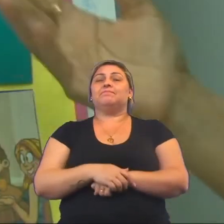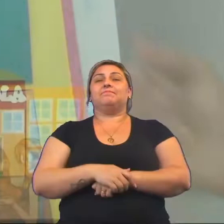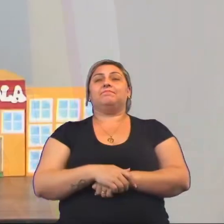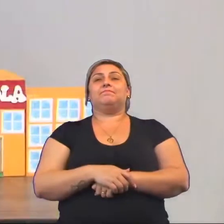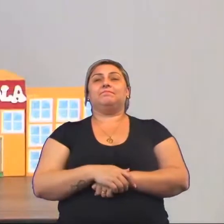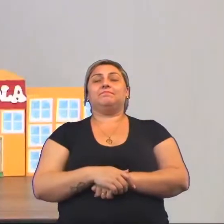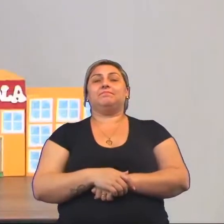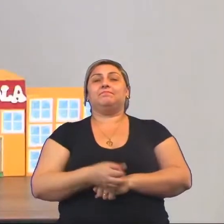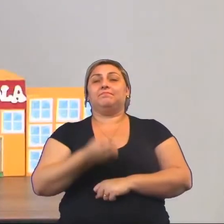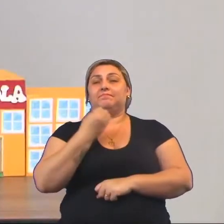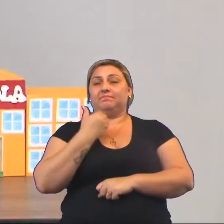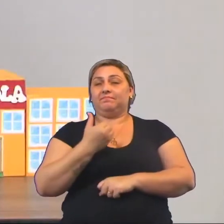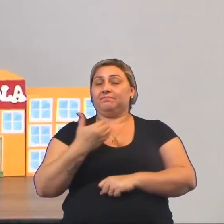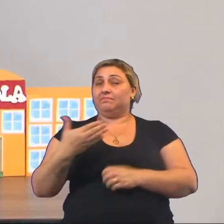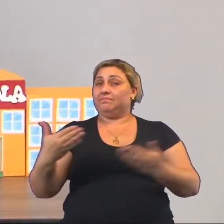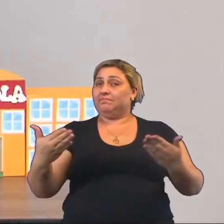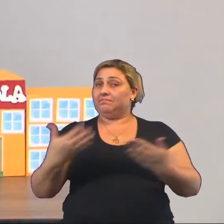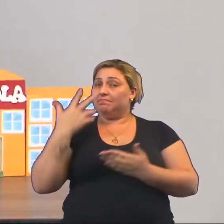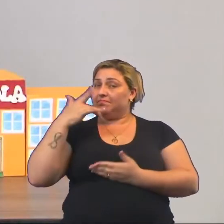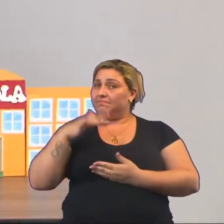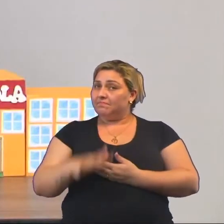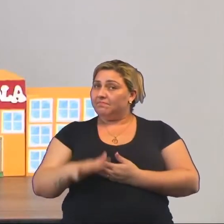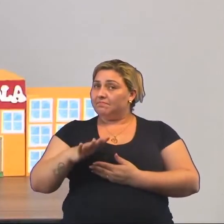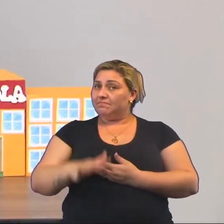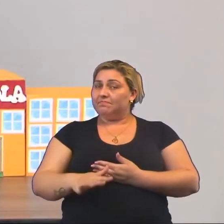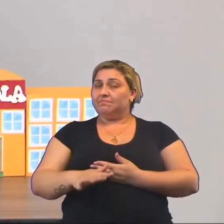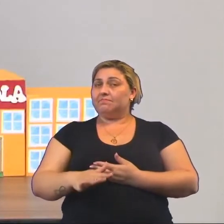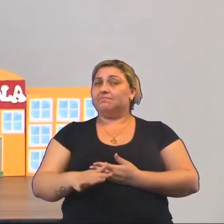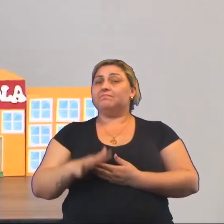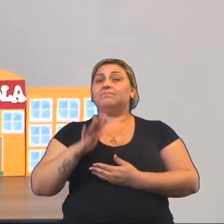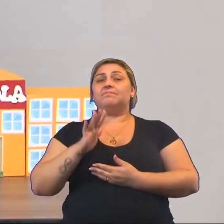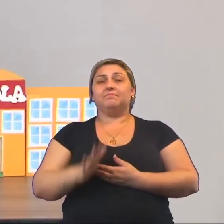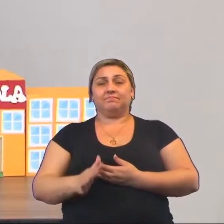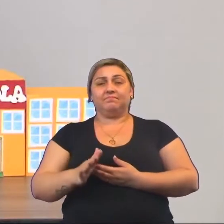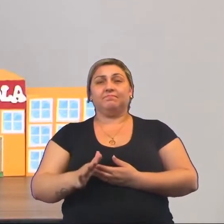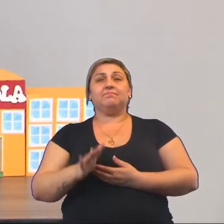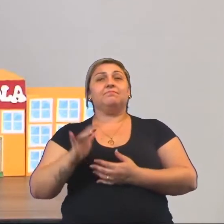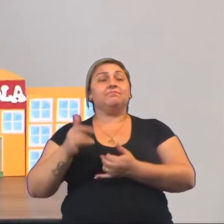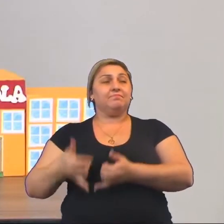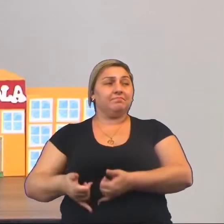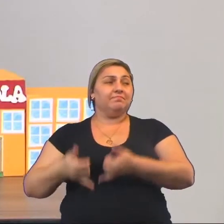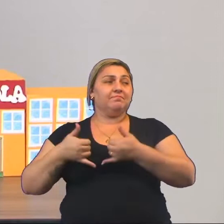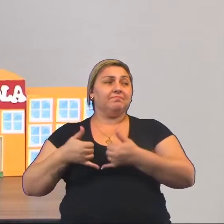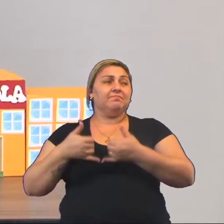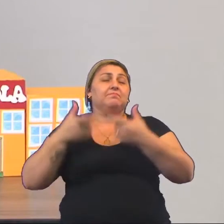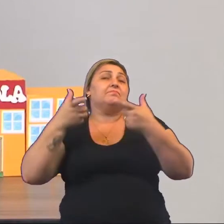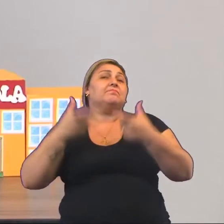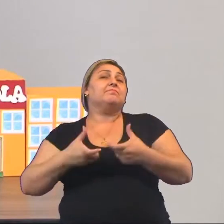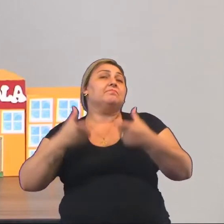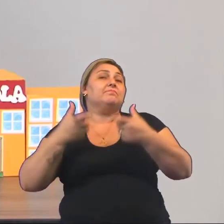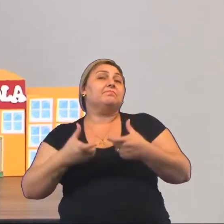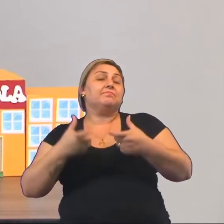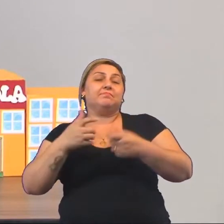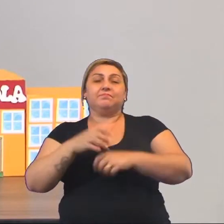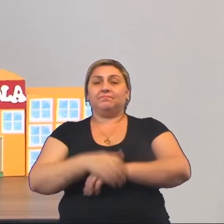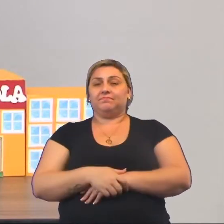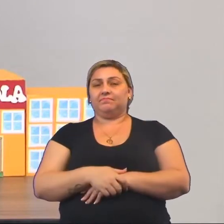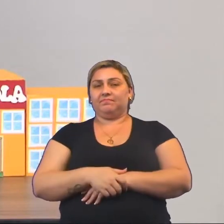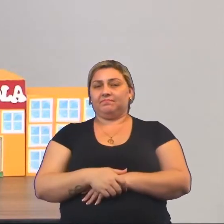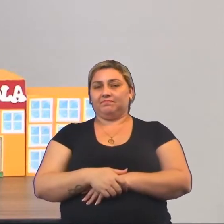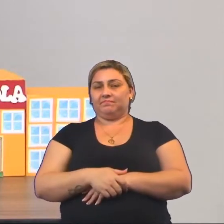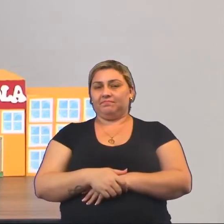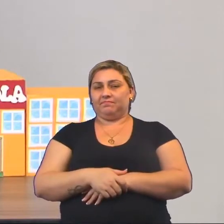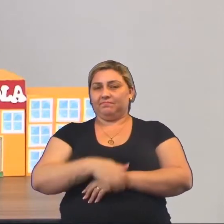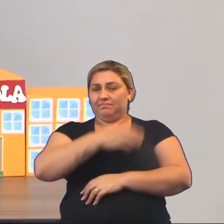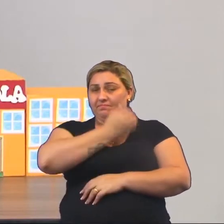Aniversário! Muito bem! E agora, crianças? Nós abrimos ainda agora o aniversário. Onde será que está?